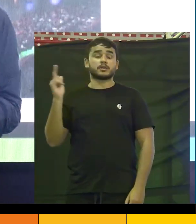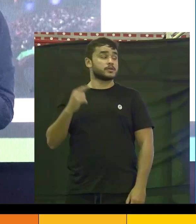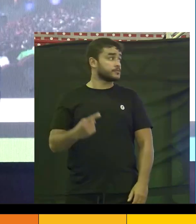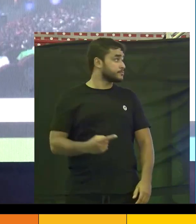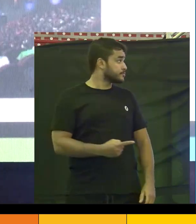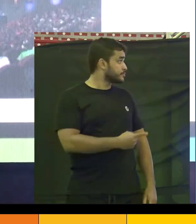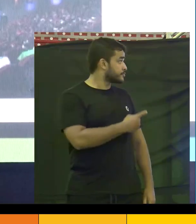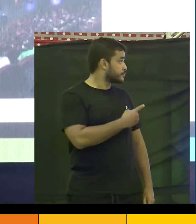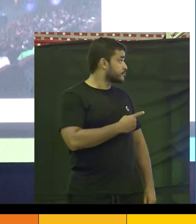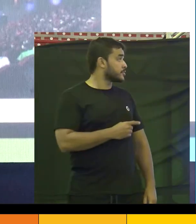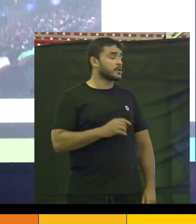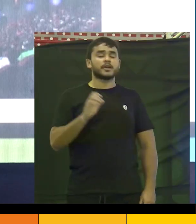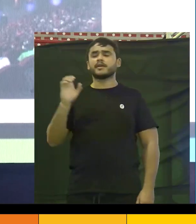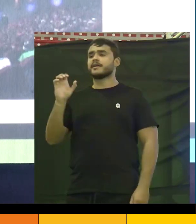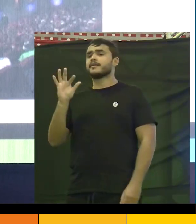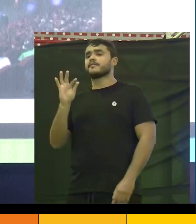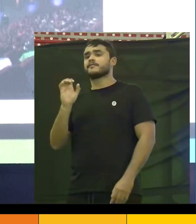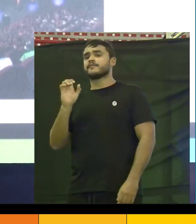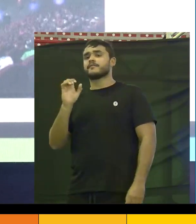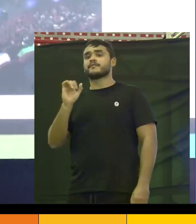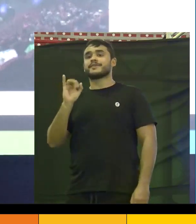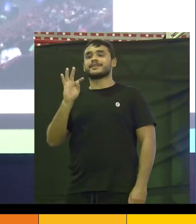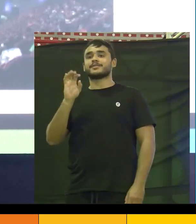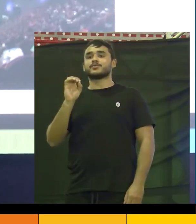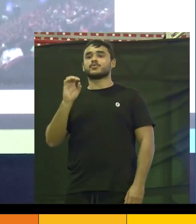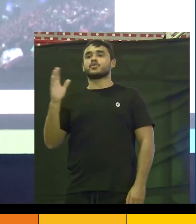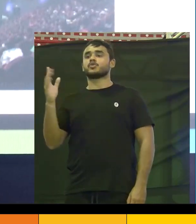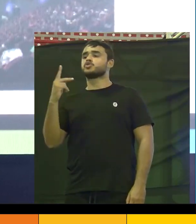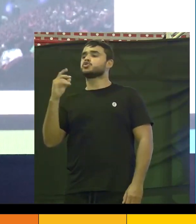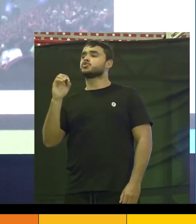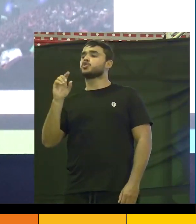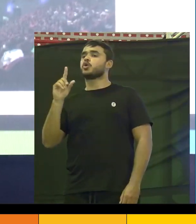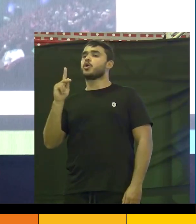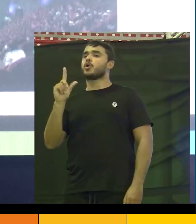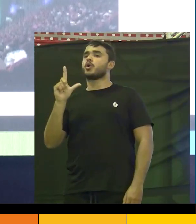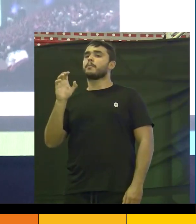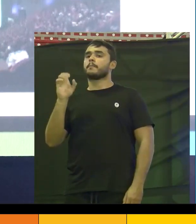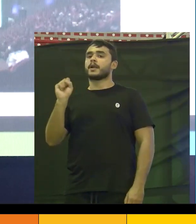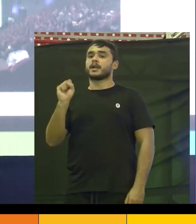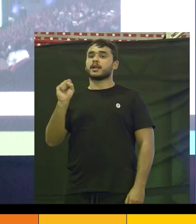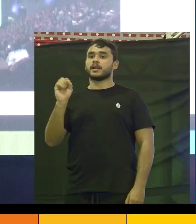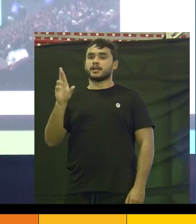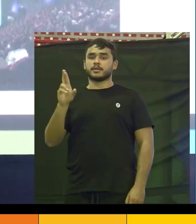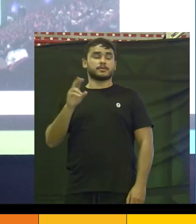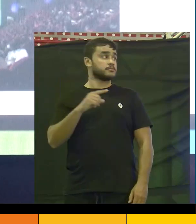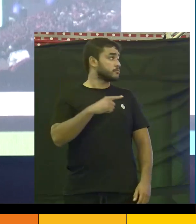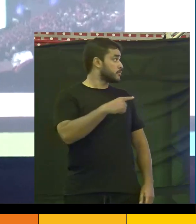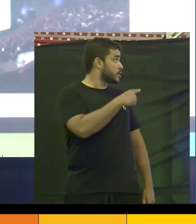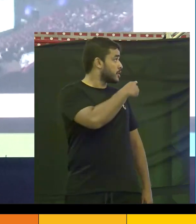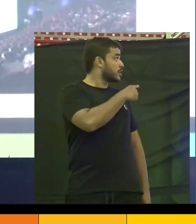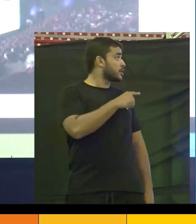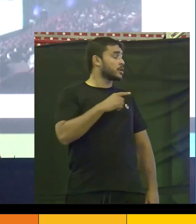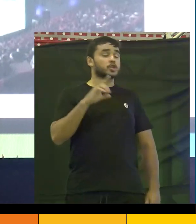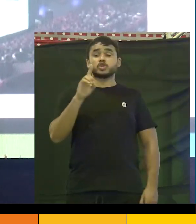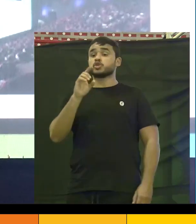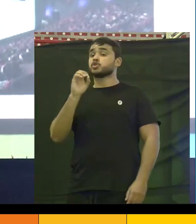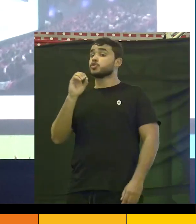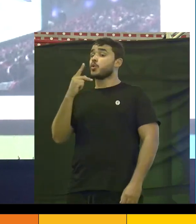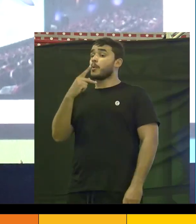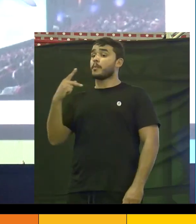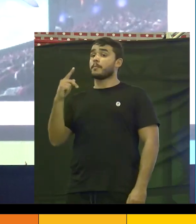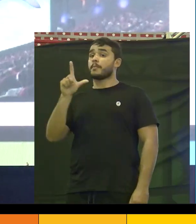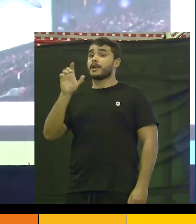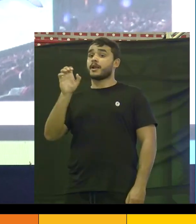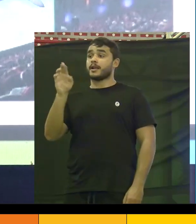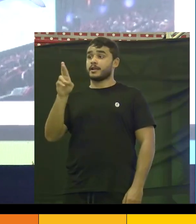Doppler. Professor, o que é o efeito Doppler? É um fenômeno que está relacionado à